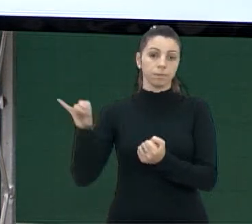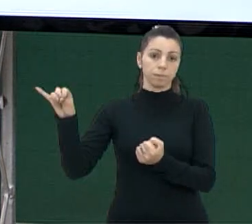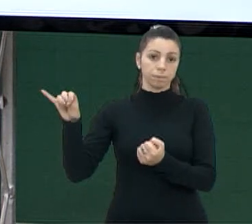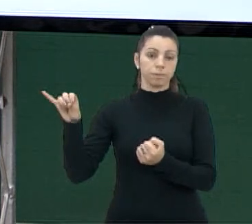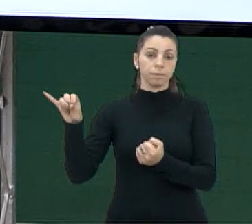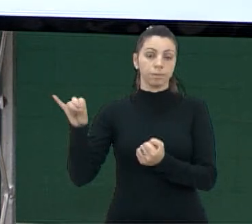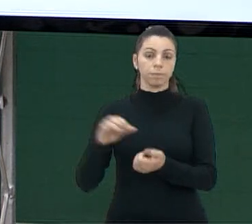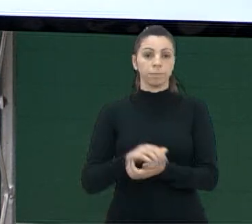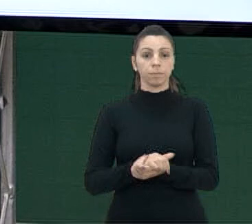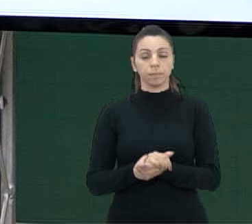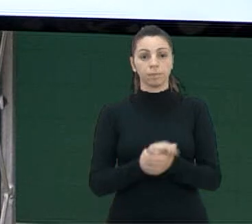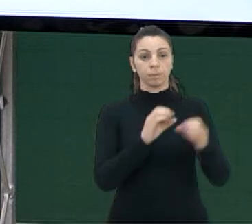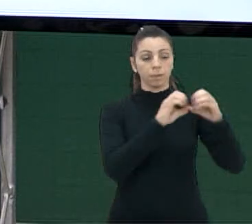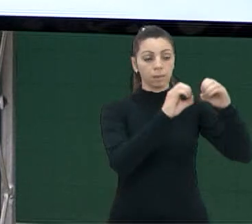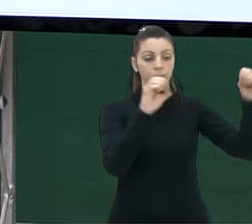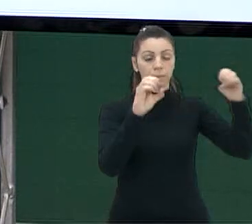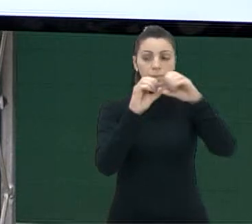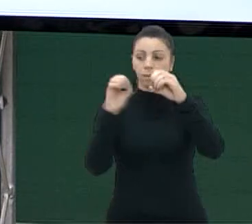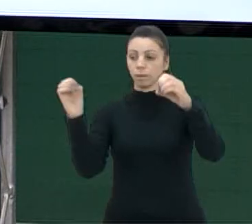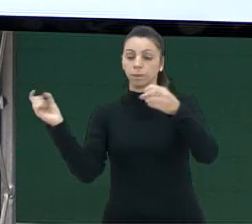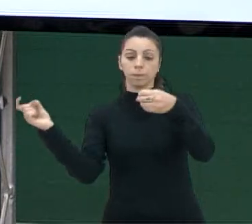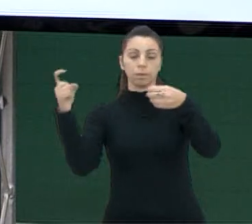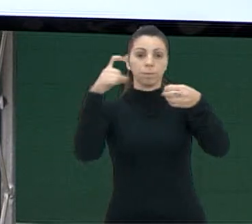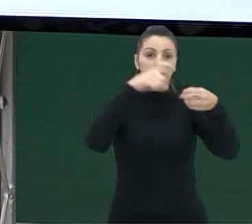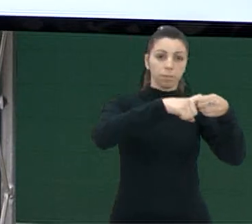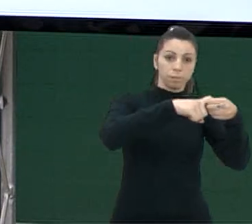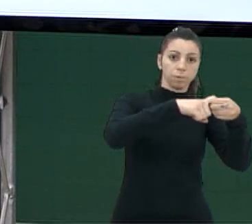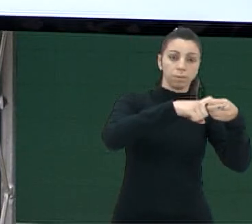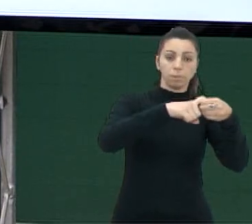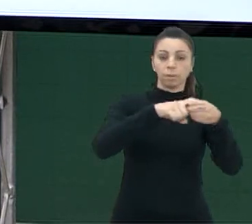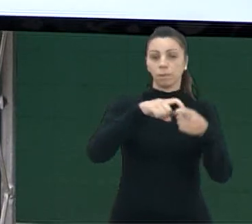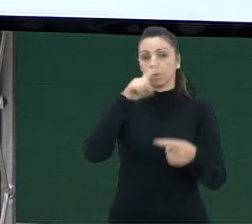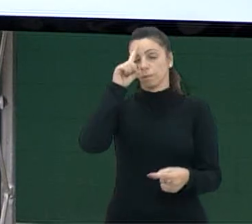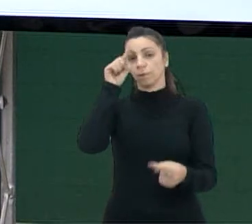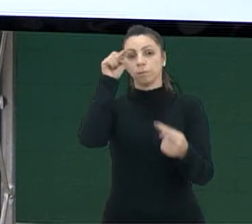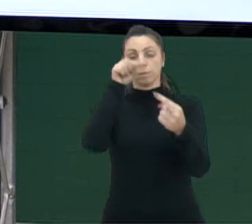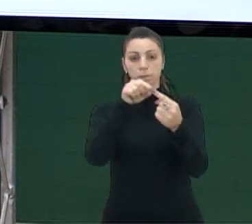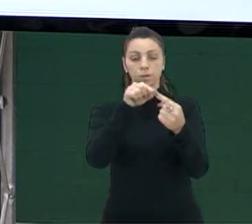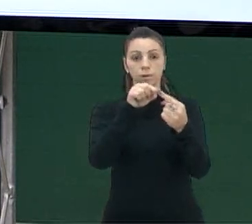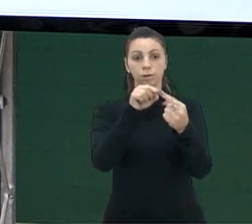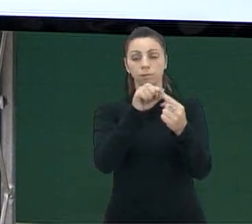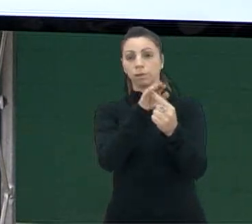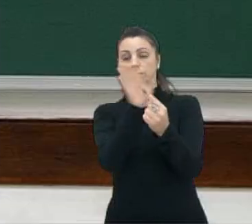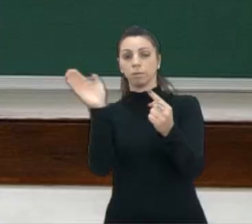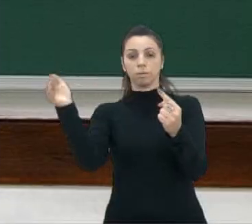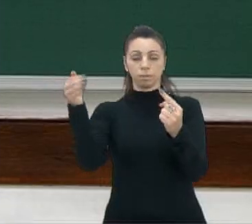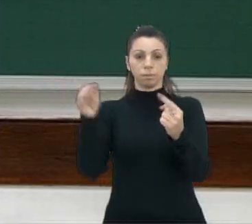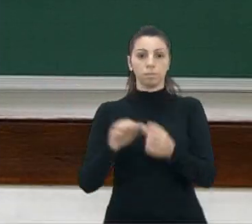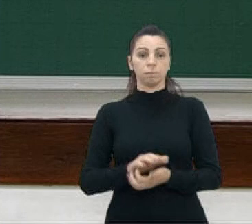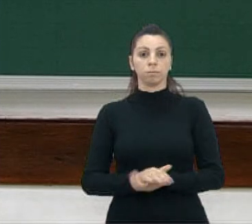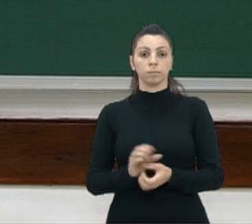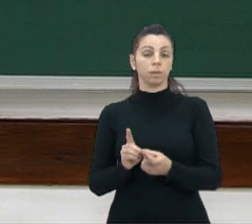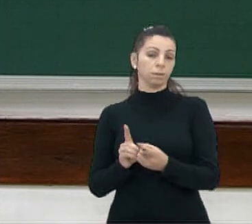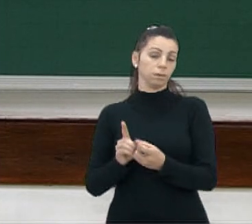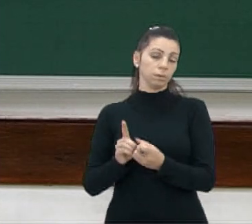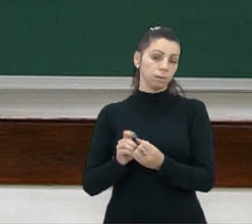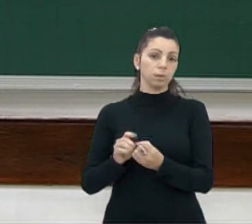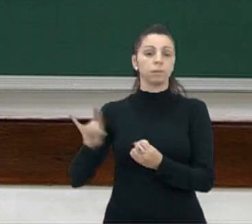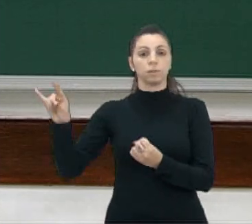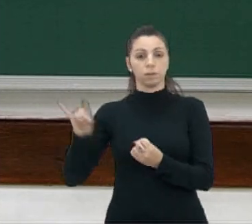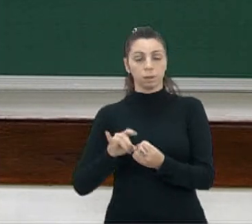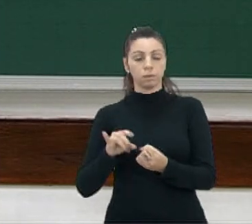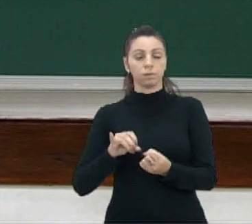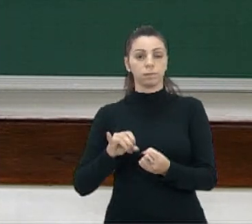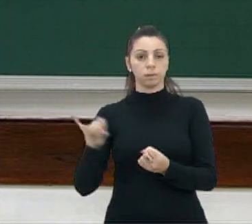tem uma oração subordinada, substantiva, objetiva, indireta. E por último,